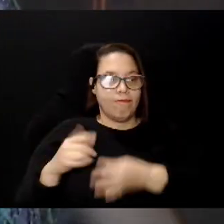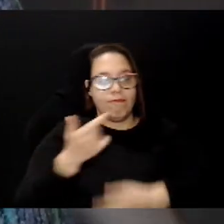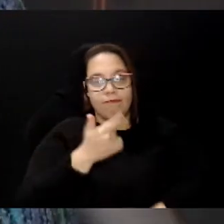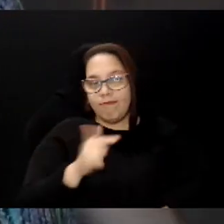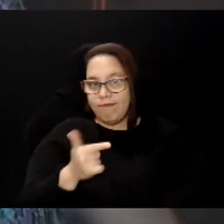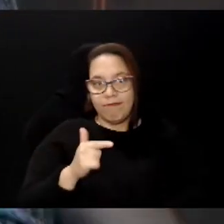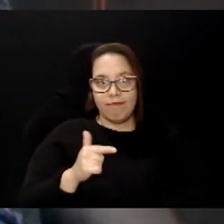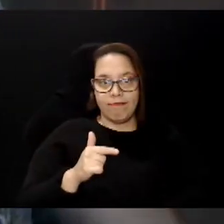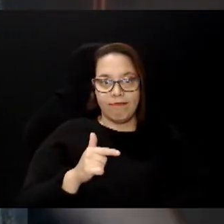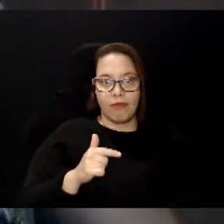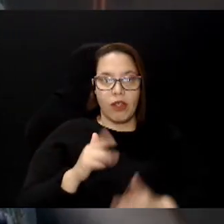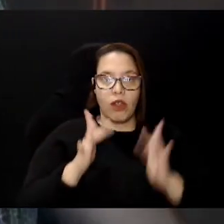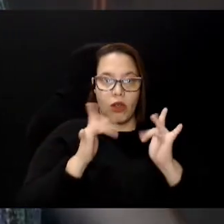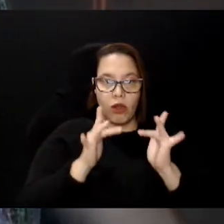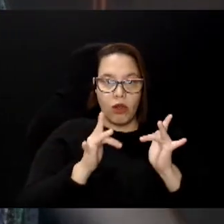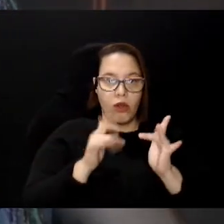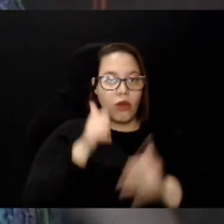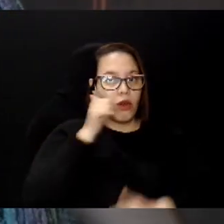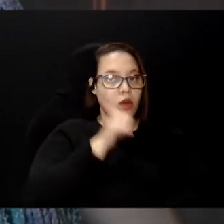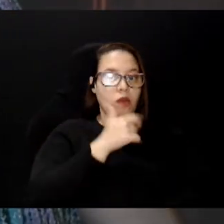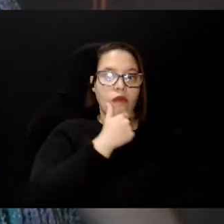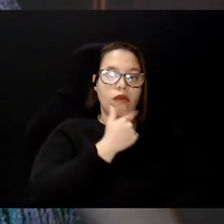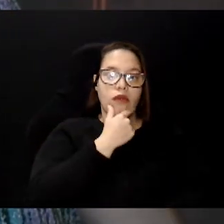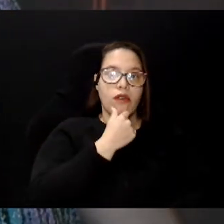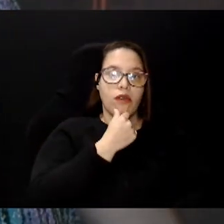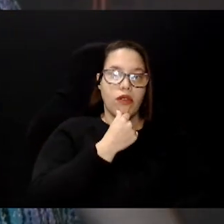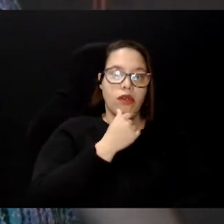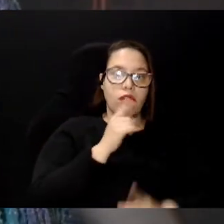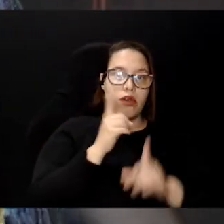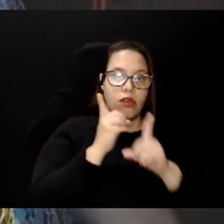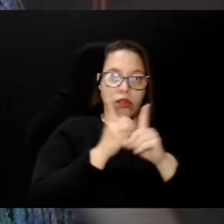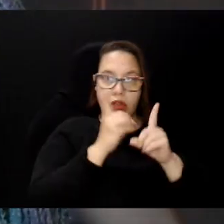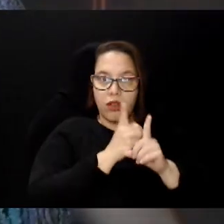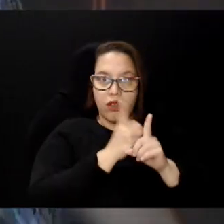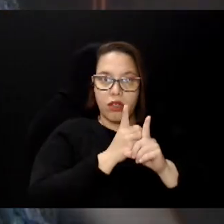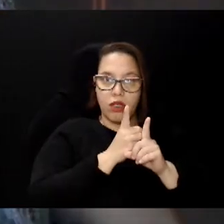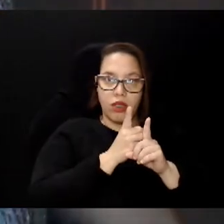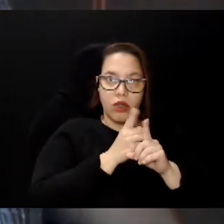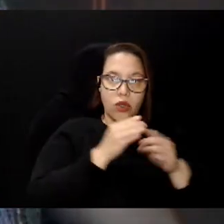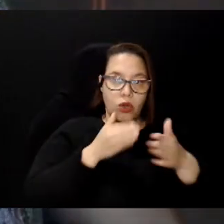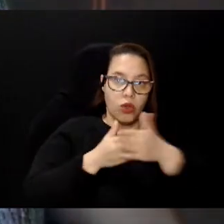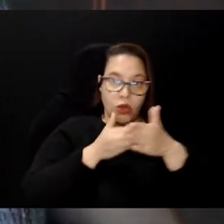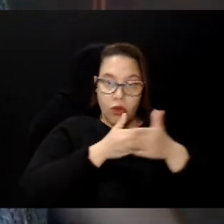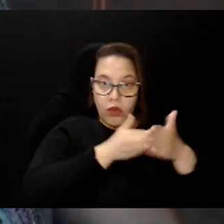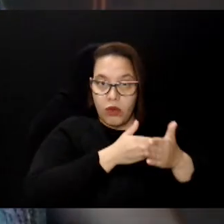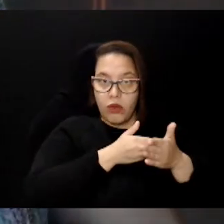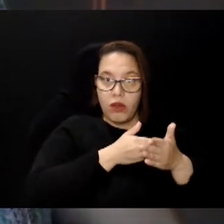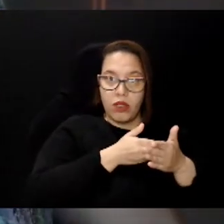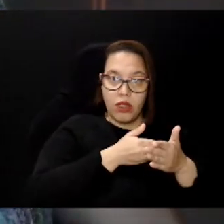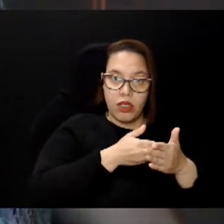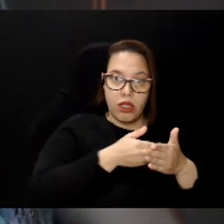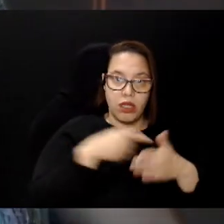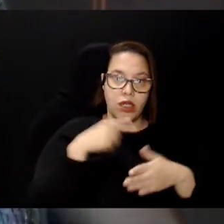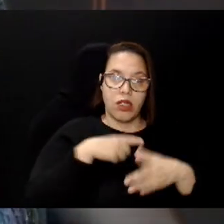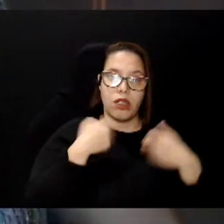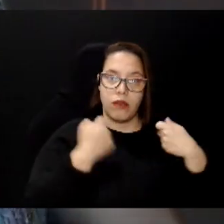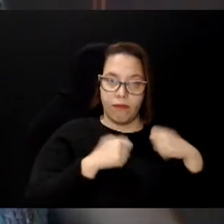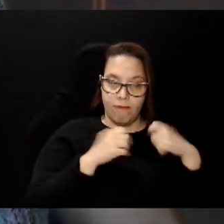namorado, namorada, os encontros começam a ficar restritos. Por quê? Porque tem a necessidade de estar